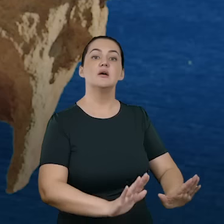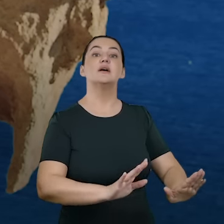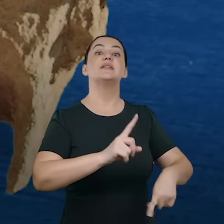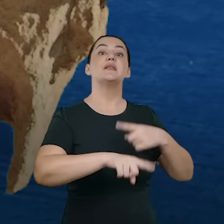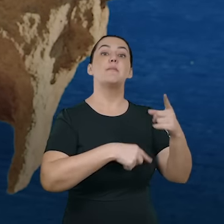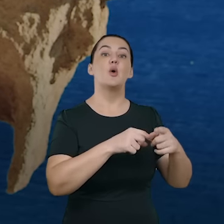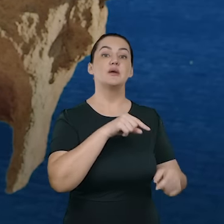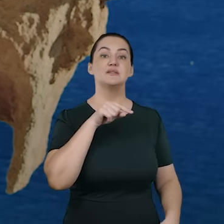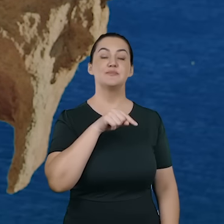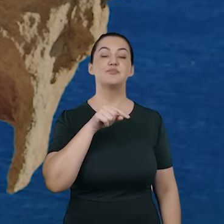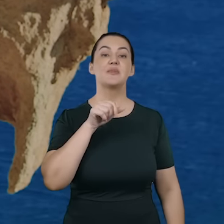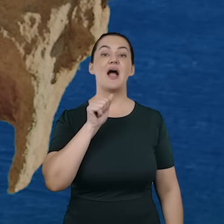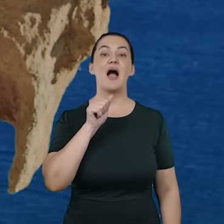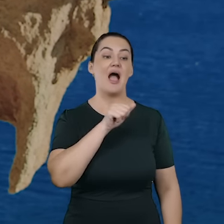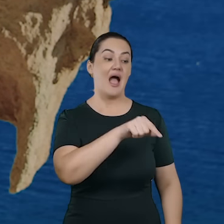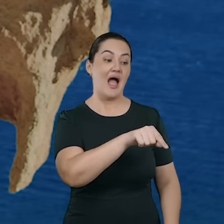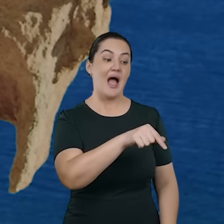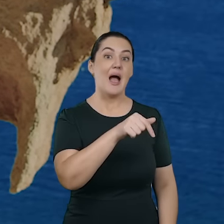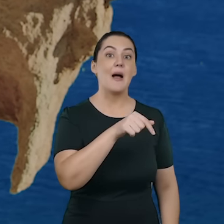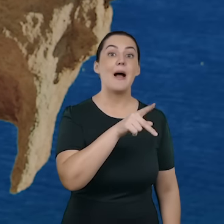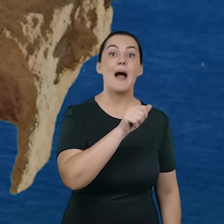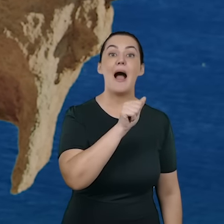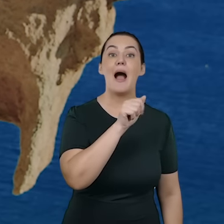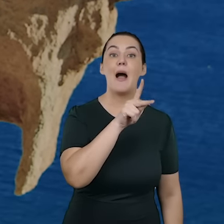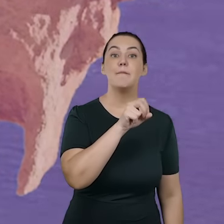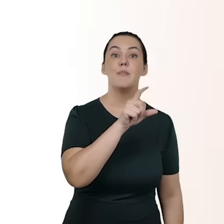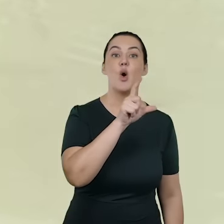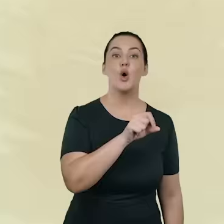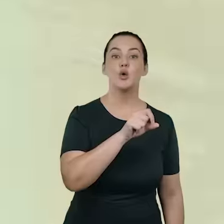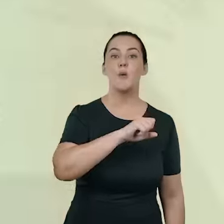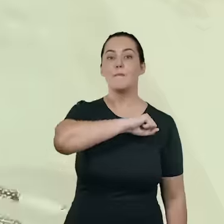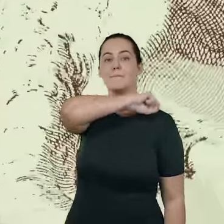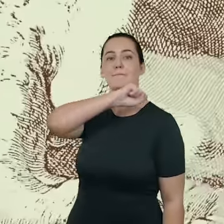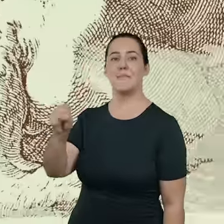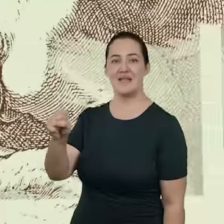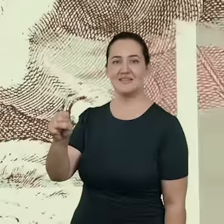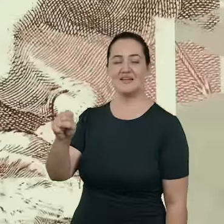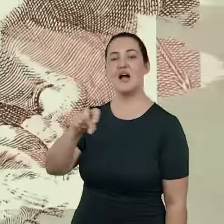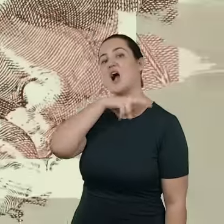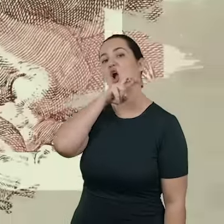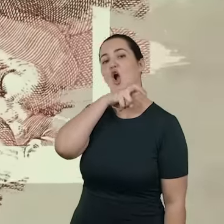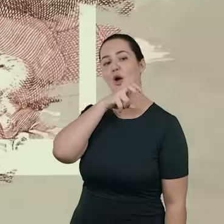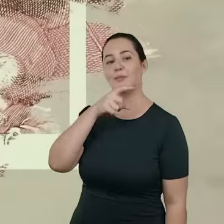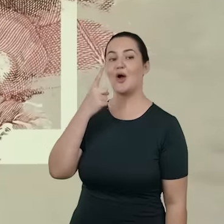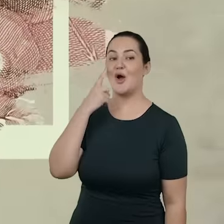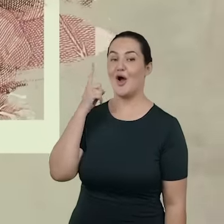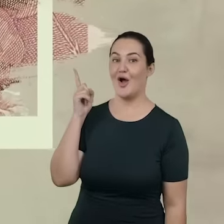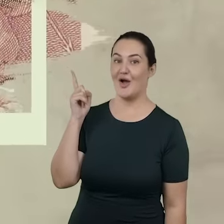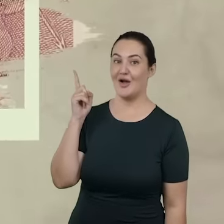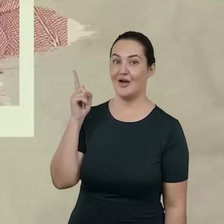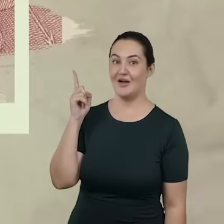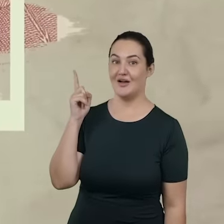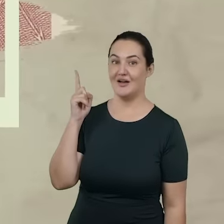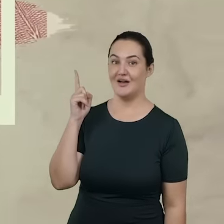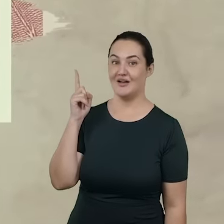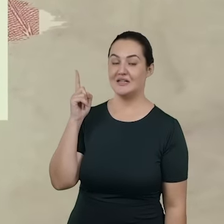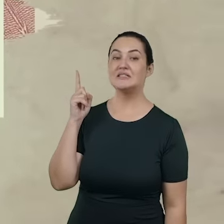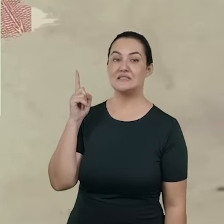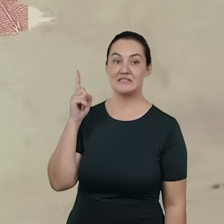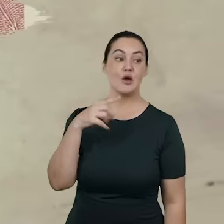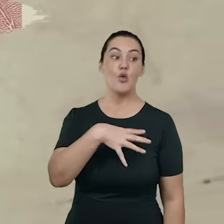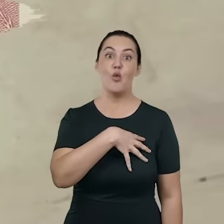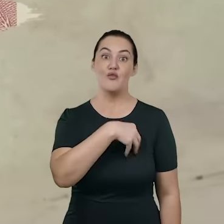da serpente à sua mãe, ele mata aquela cobra, a Piton, que ficava lá no oráculo de Delfos,